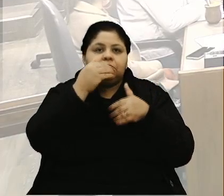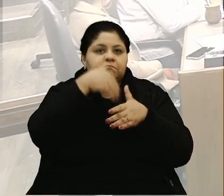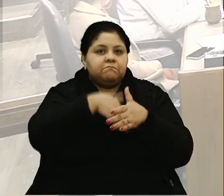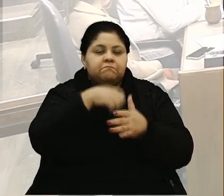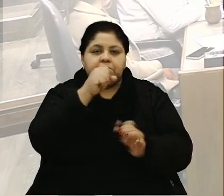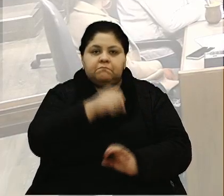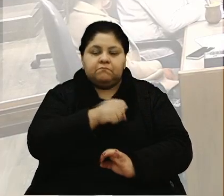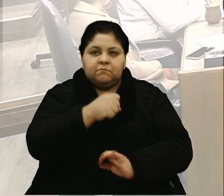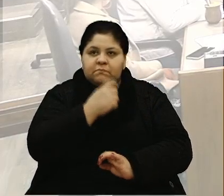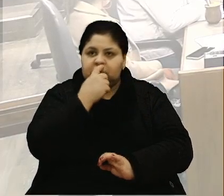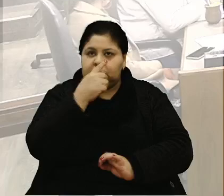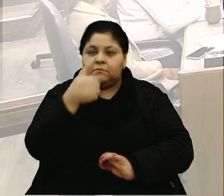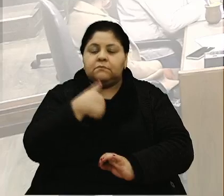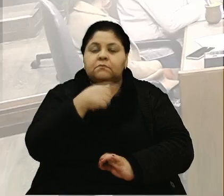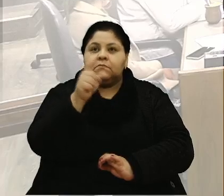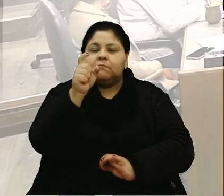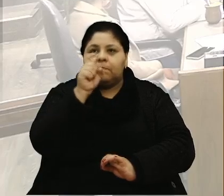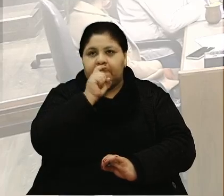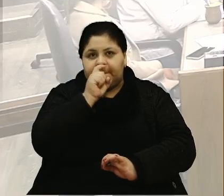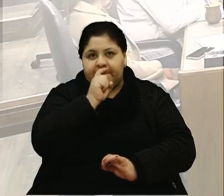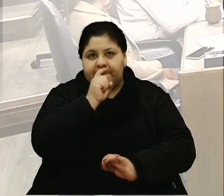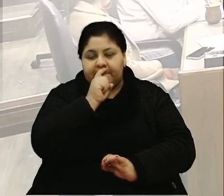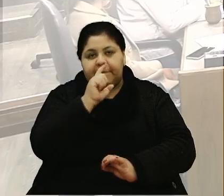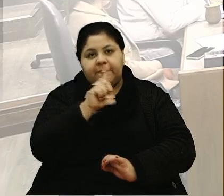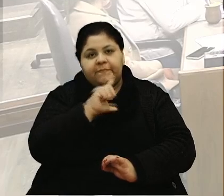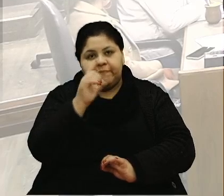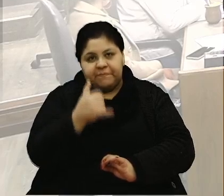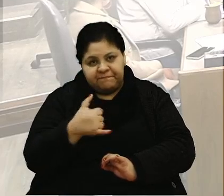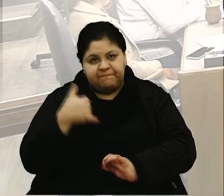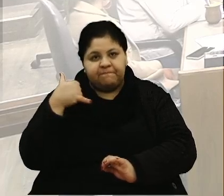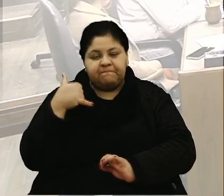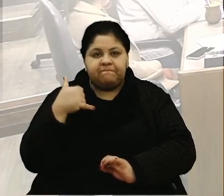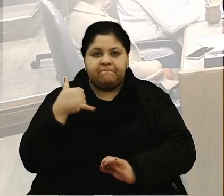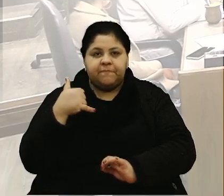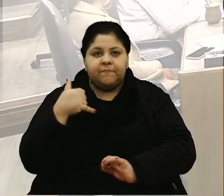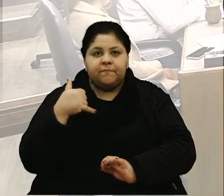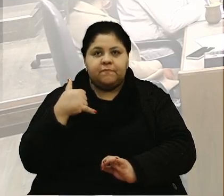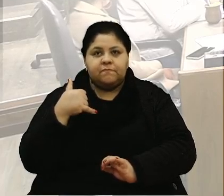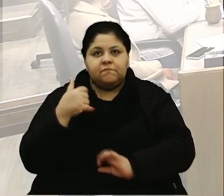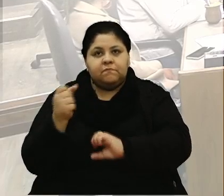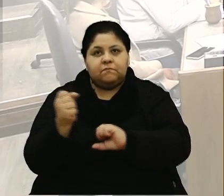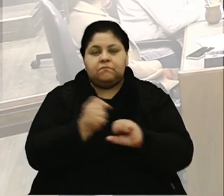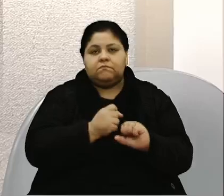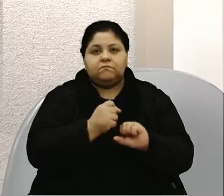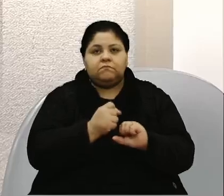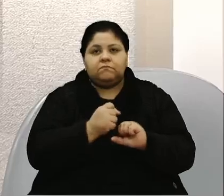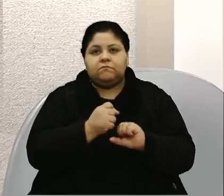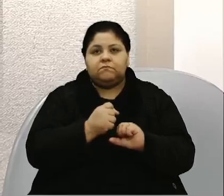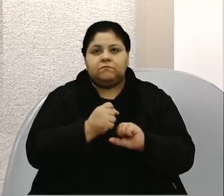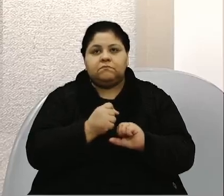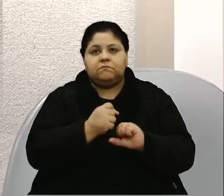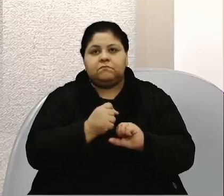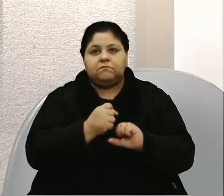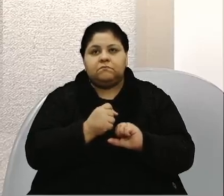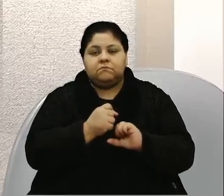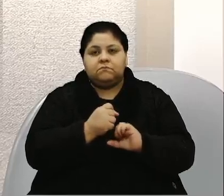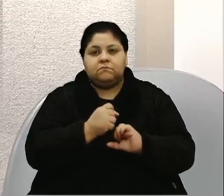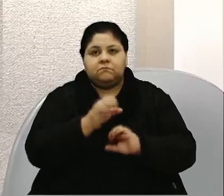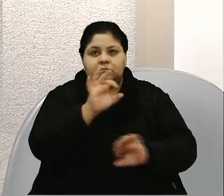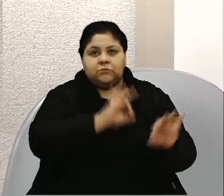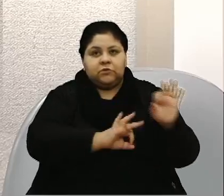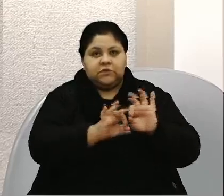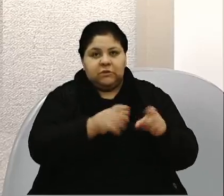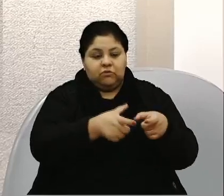favorável. O meu pai teve a honra também de poder ter sido coordenador